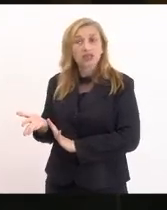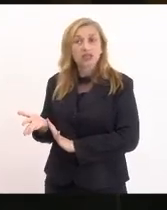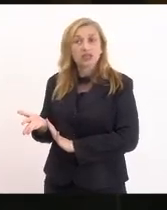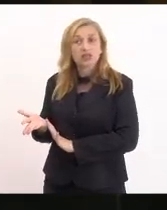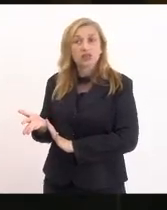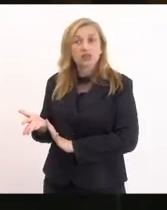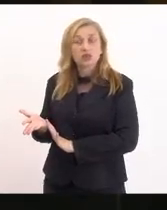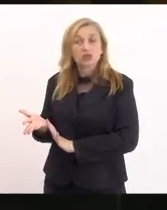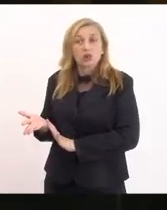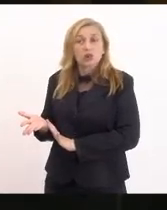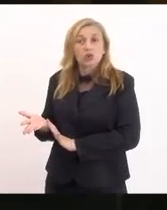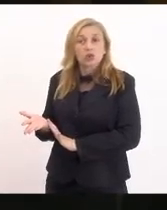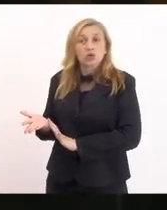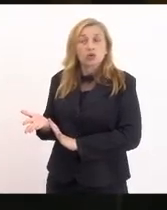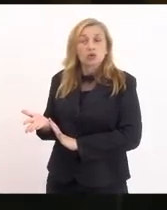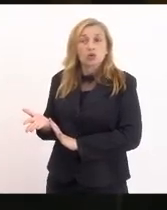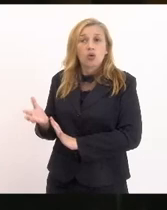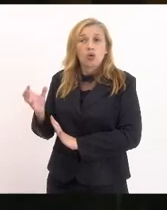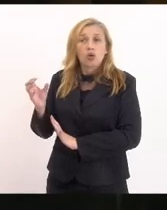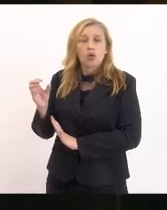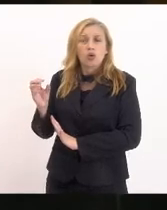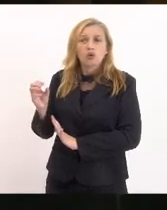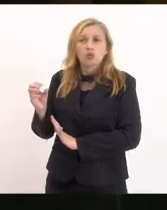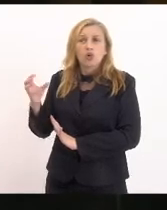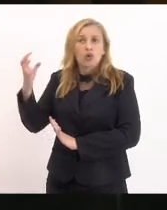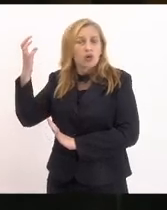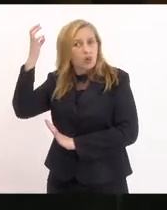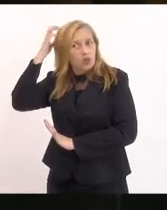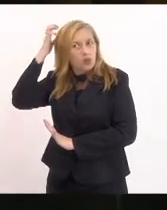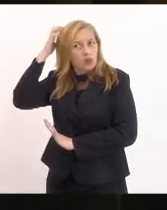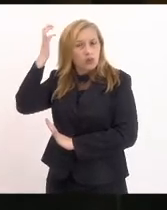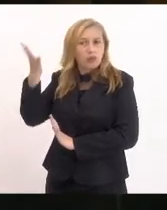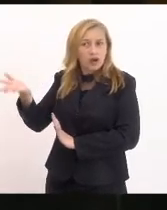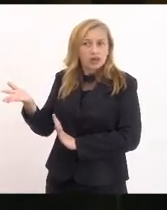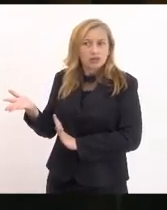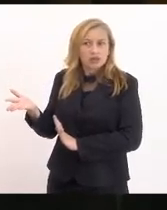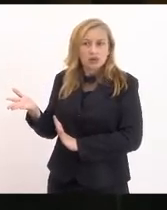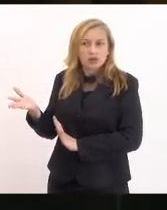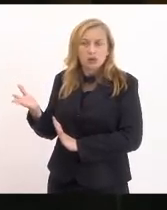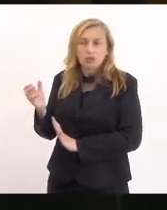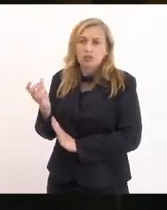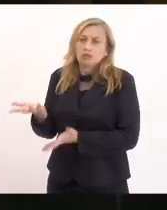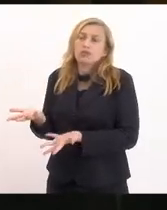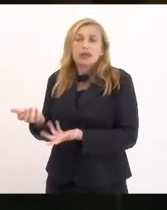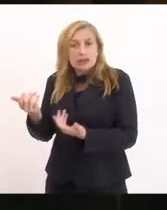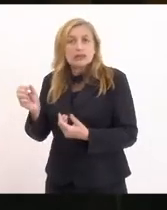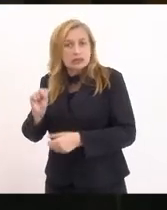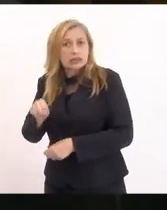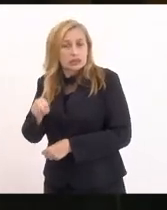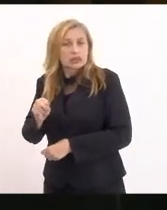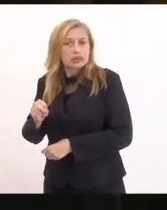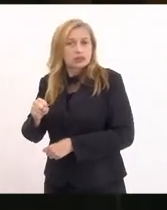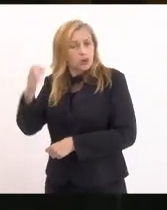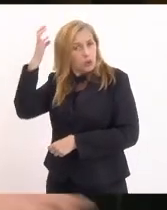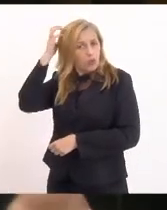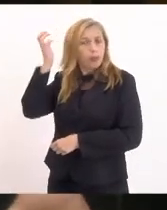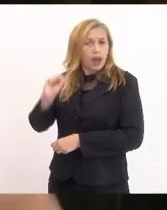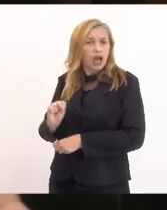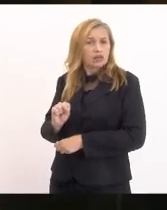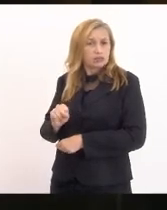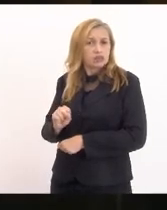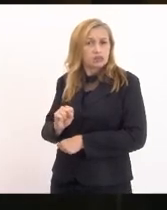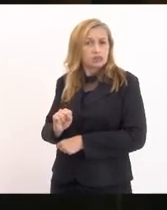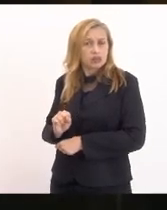como tendo cometido um homicídio doloso por motivo fútil. É isso mesmo, tem que responder por homicídio doloso e por motivo absolutamente